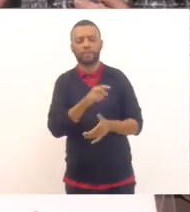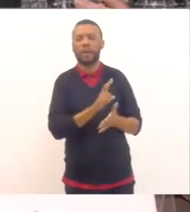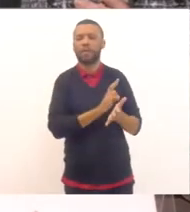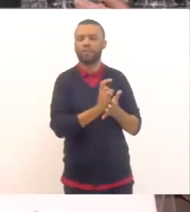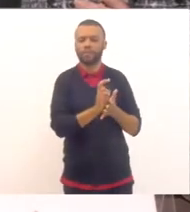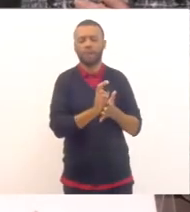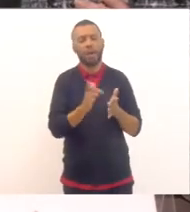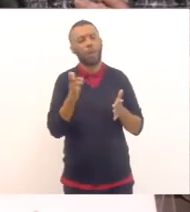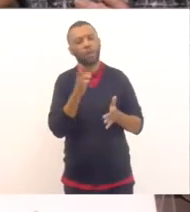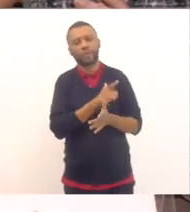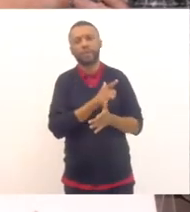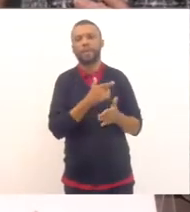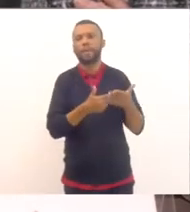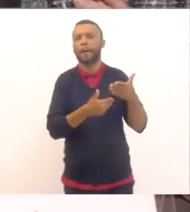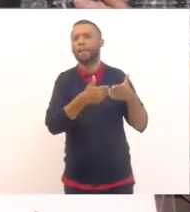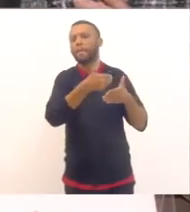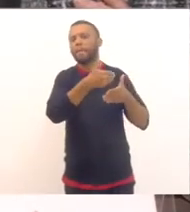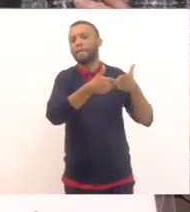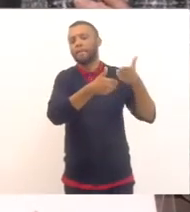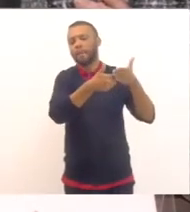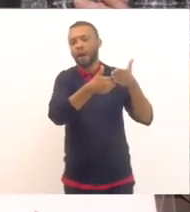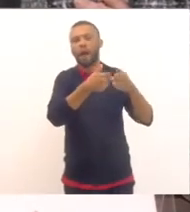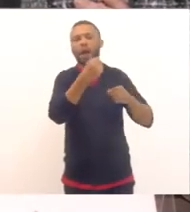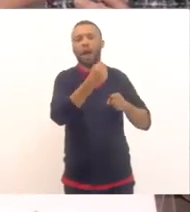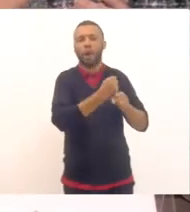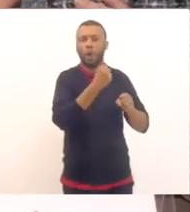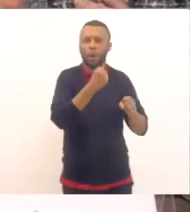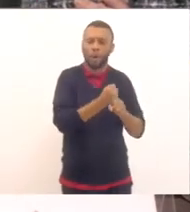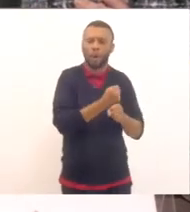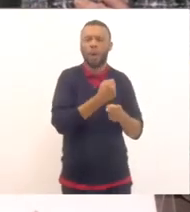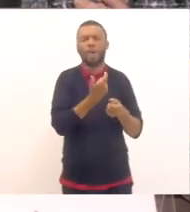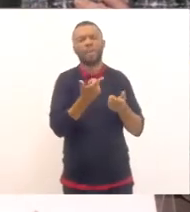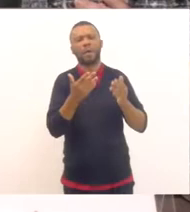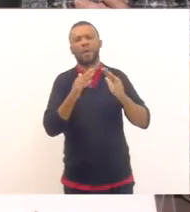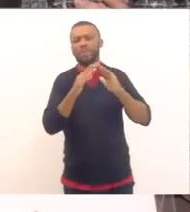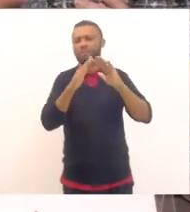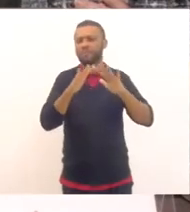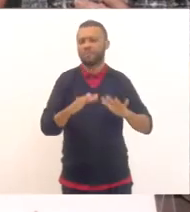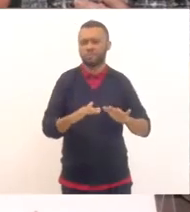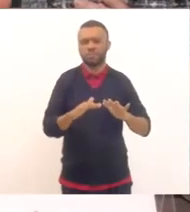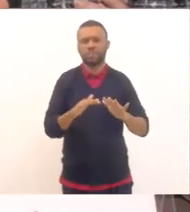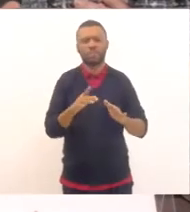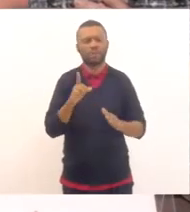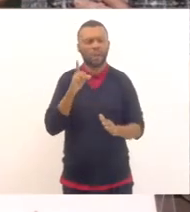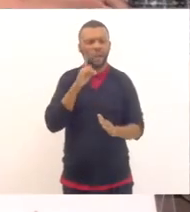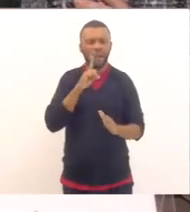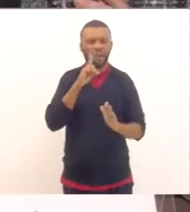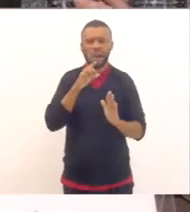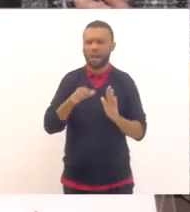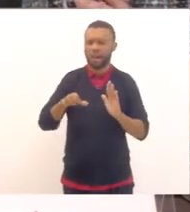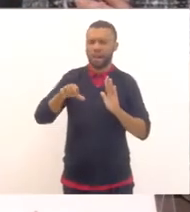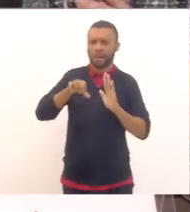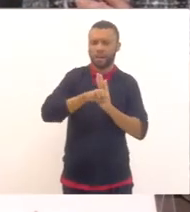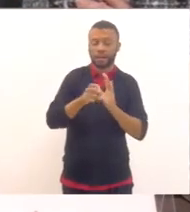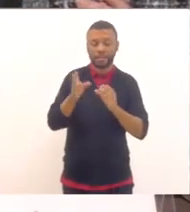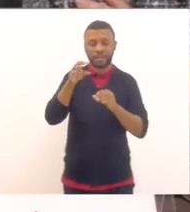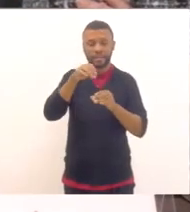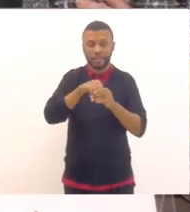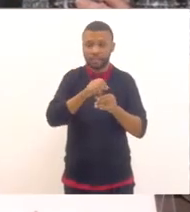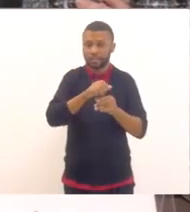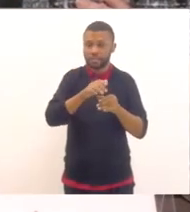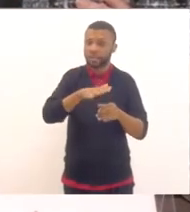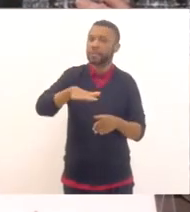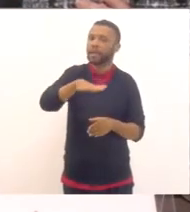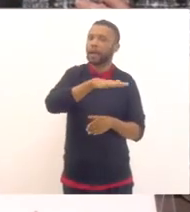pelo menos Fecha os Muros e promovam as demolições de tudo aquilo que é regular que está dentro da faixa